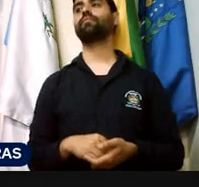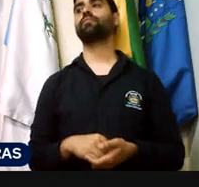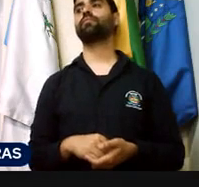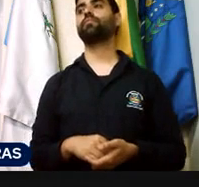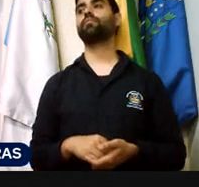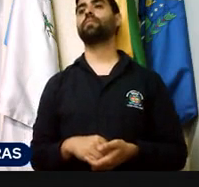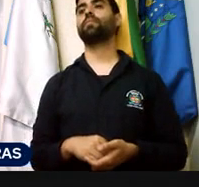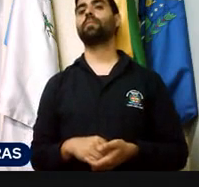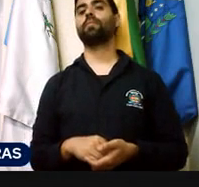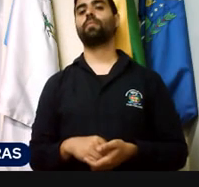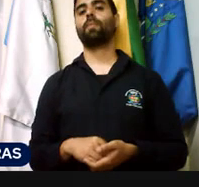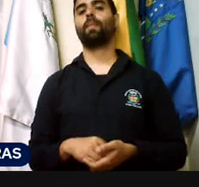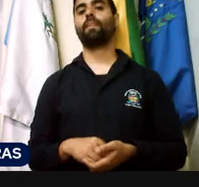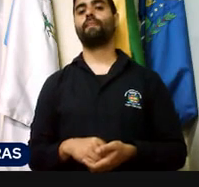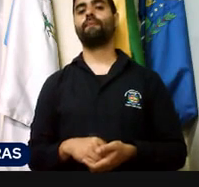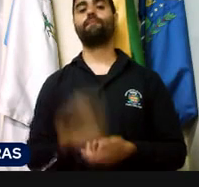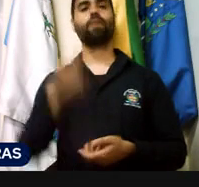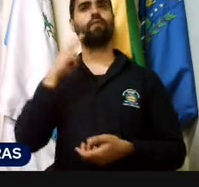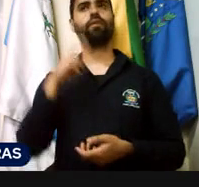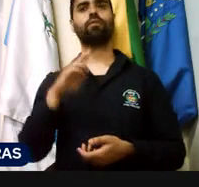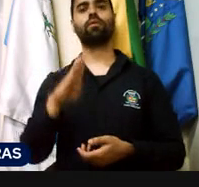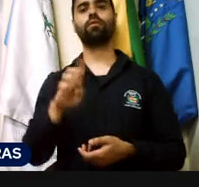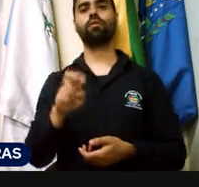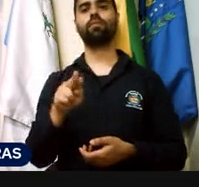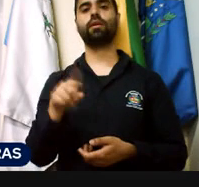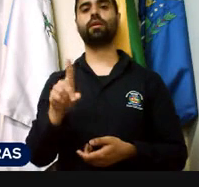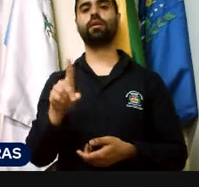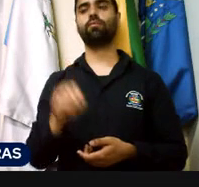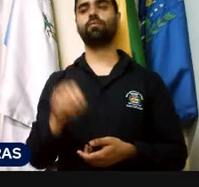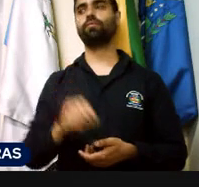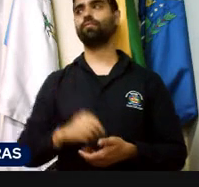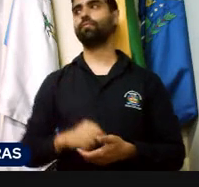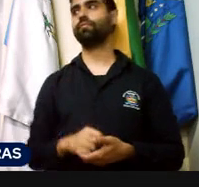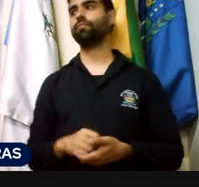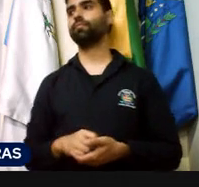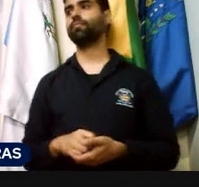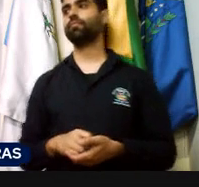9 de novembro de 2021, vereador Bernardo Machado.